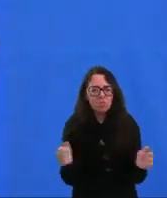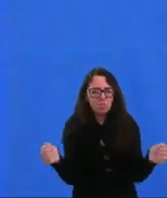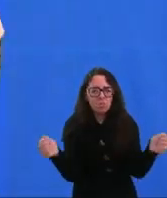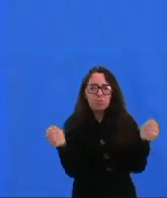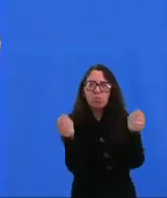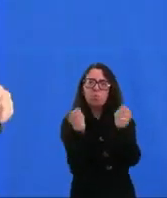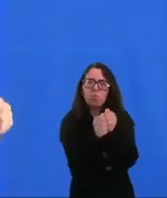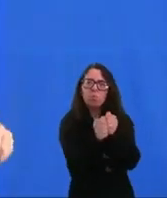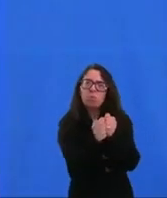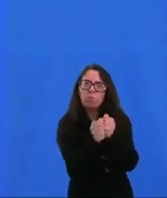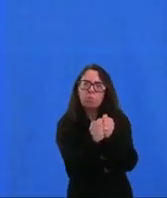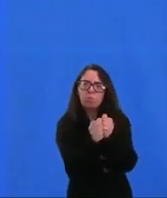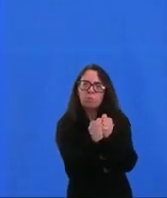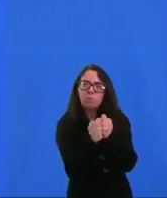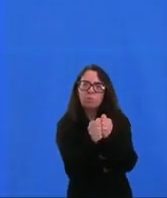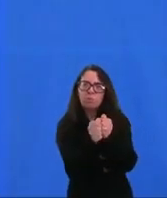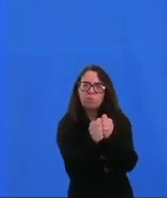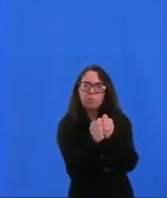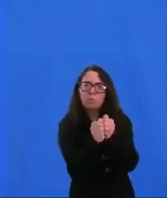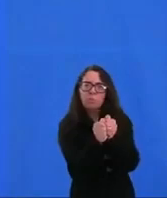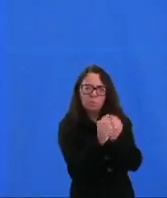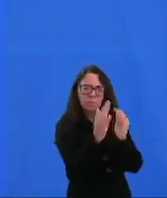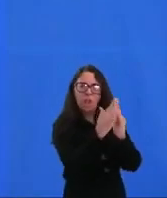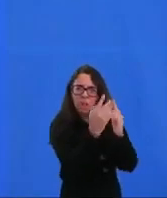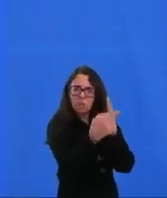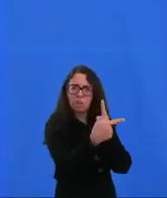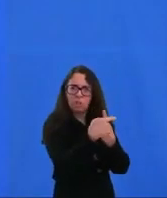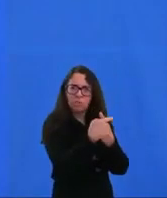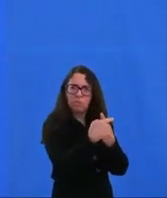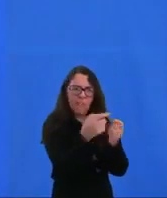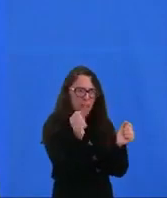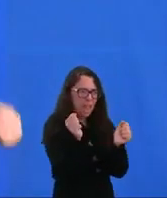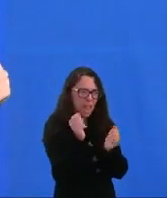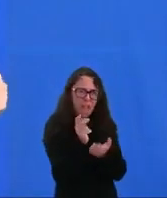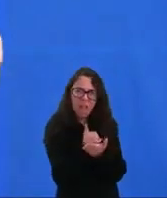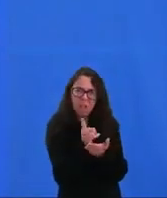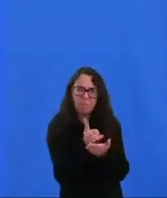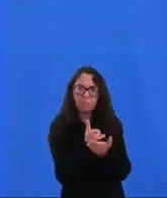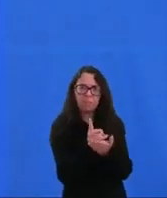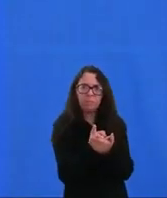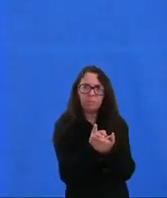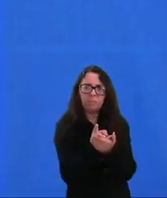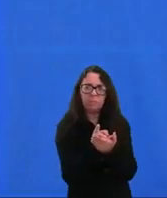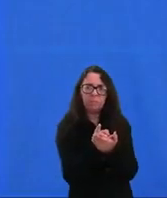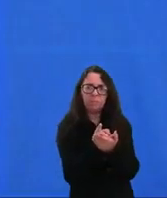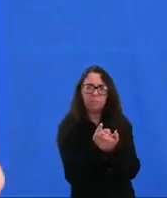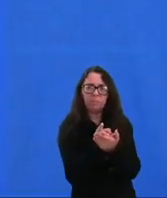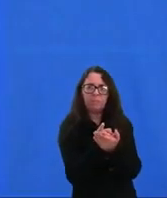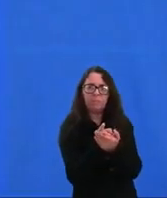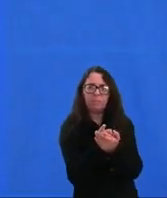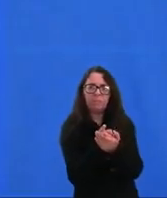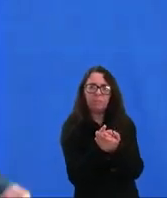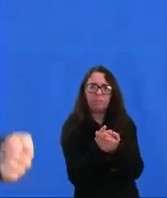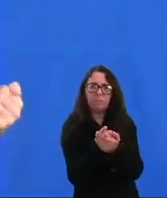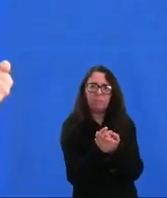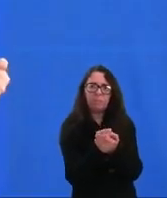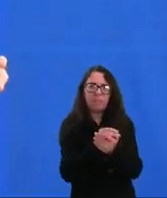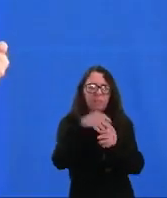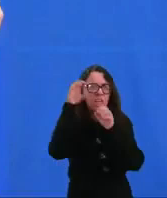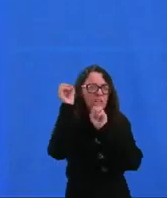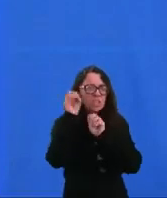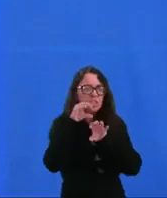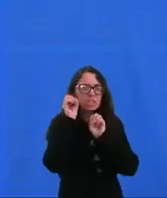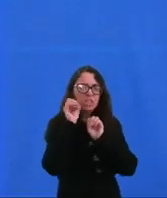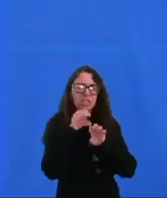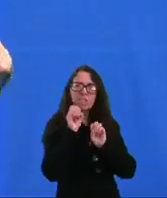dá vida à igreja, pois ela é o seu corpo vivo. É Jesus que alimenta a sua igreja. A 2B.